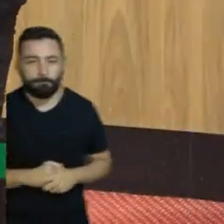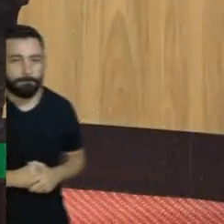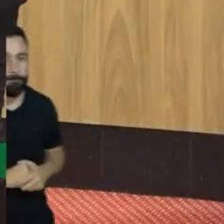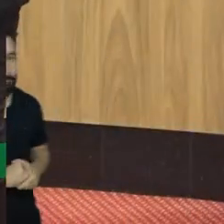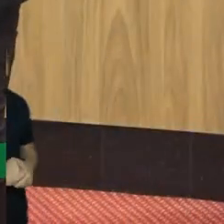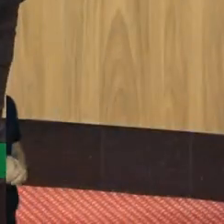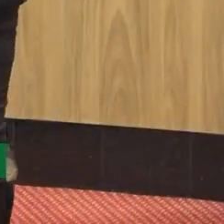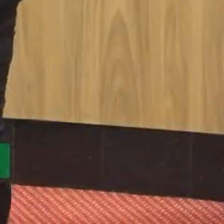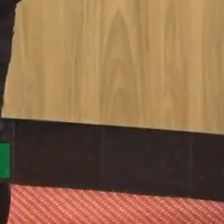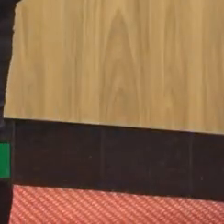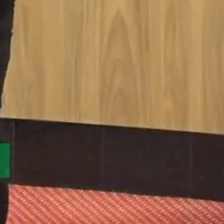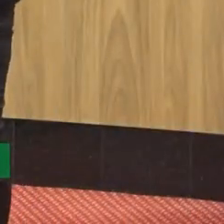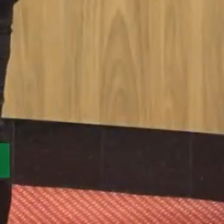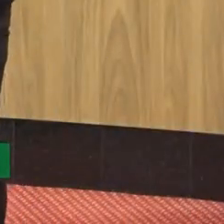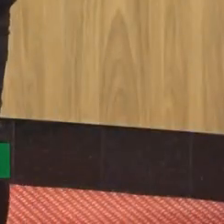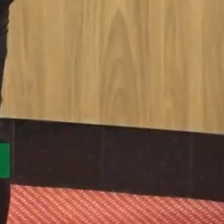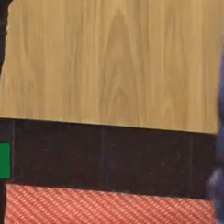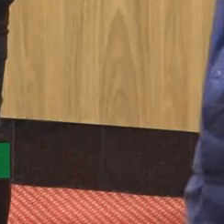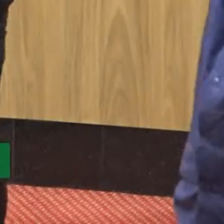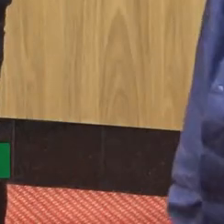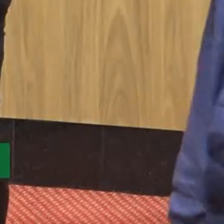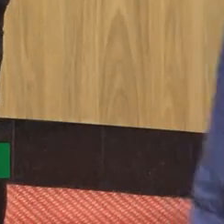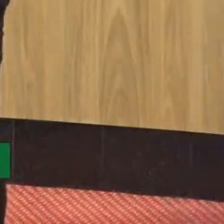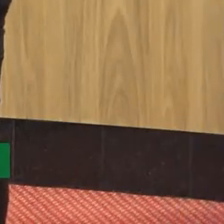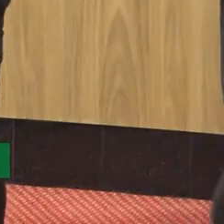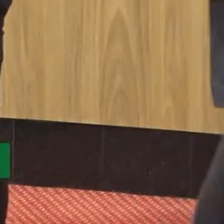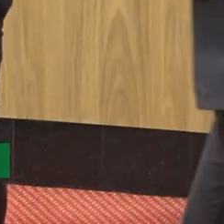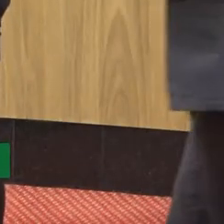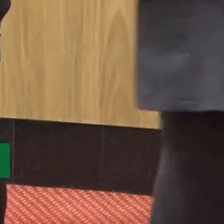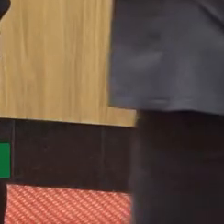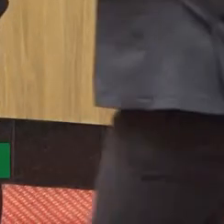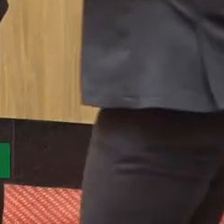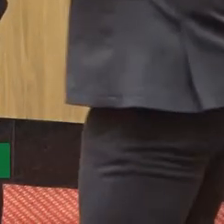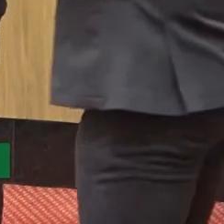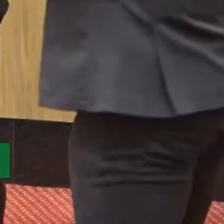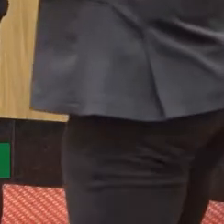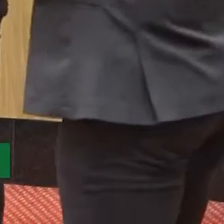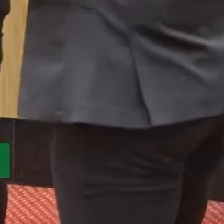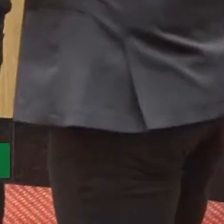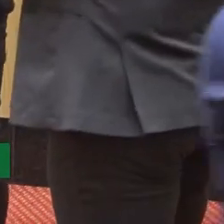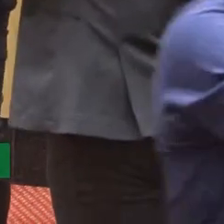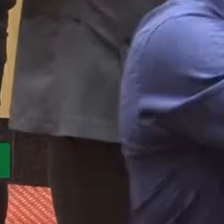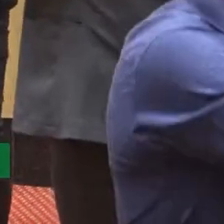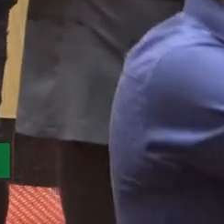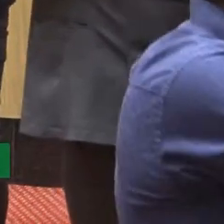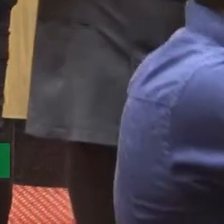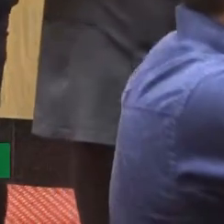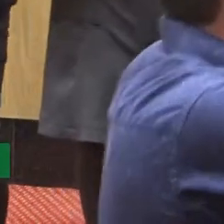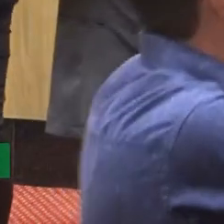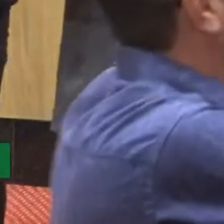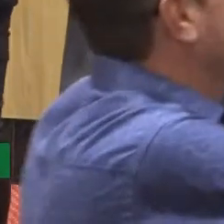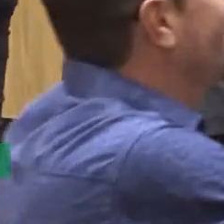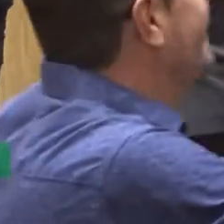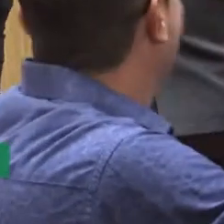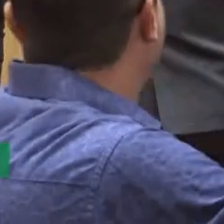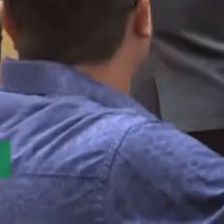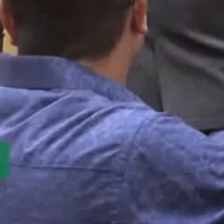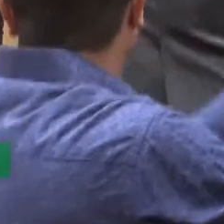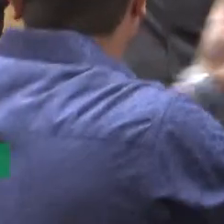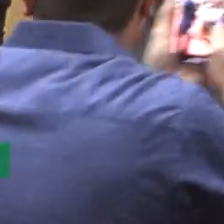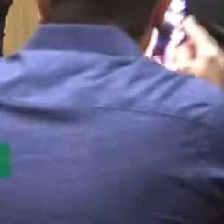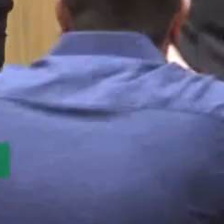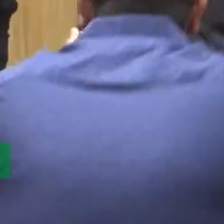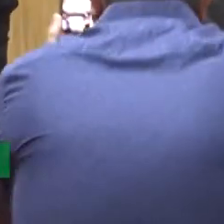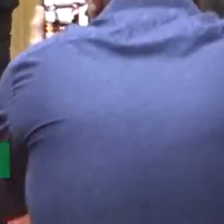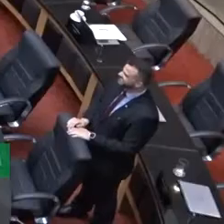da tradição. Nessa festa tem churrasco, tem paçoca de pinhão, chimarrão bem